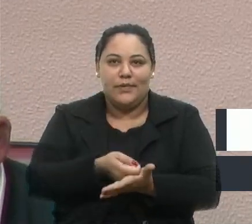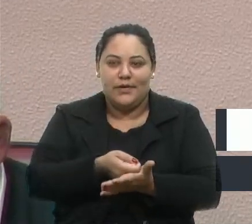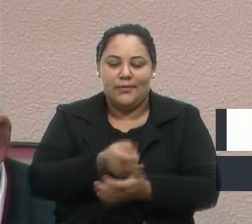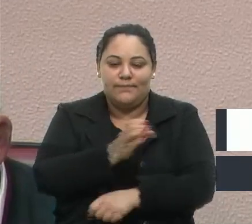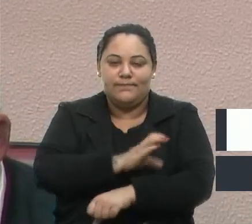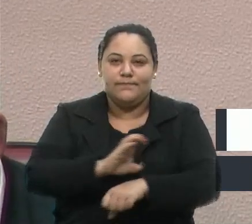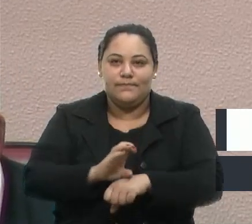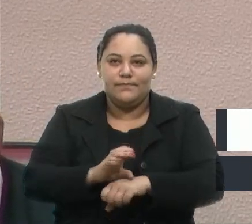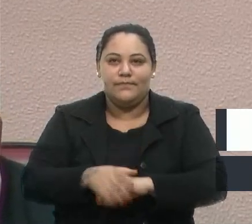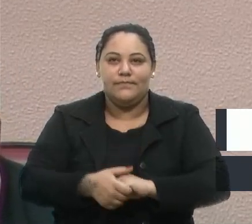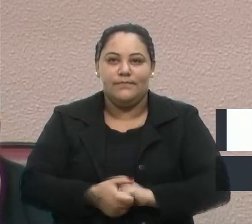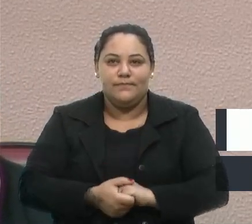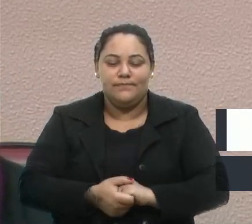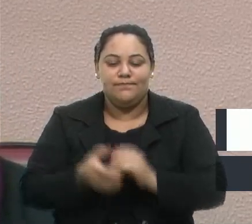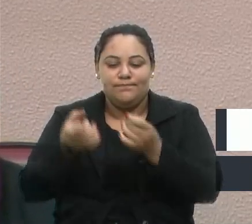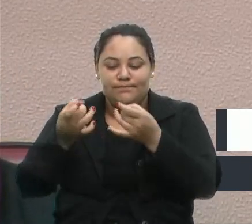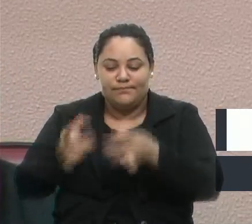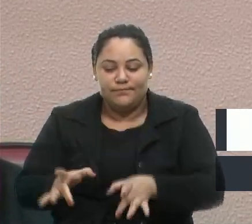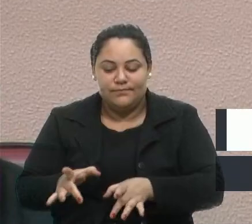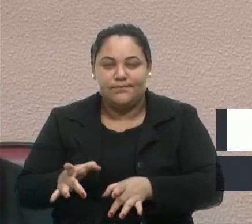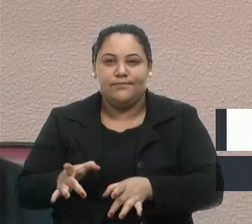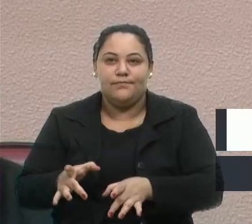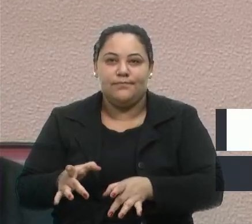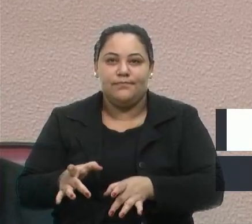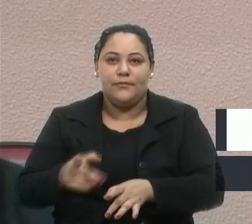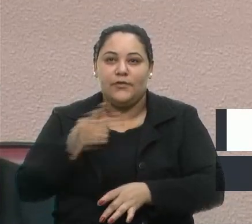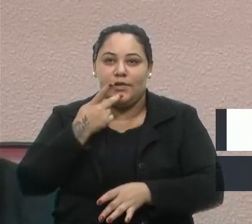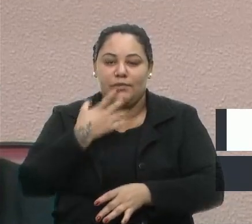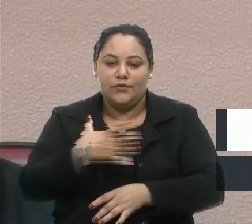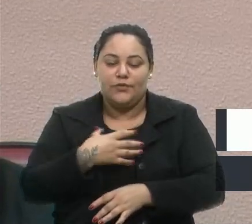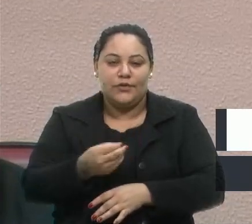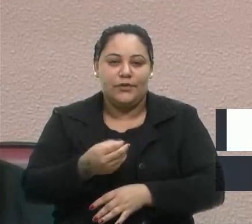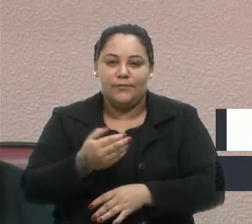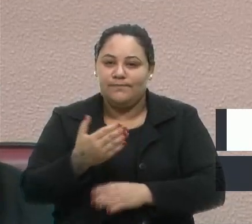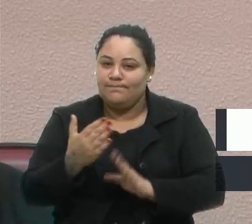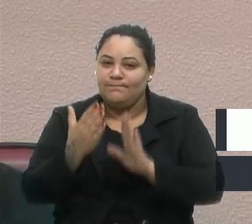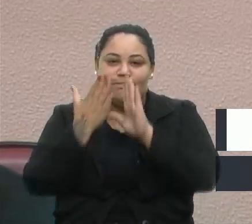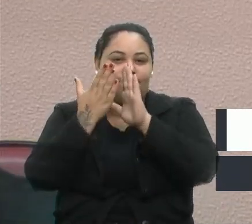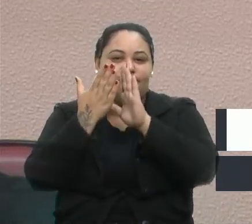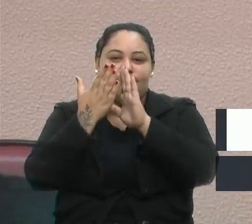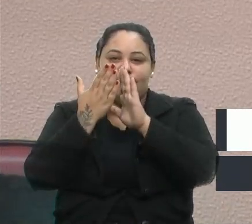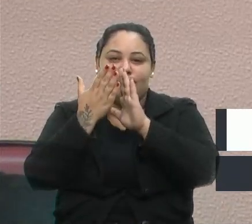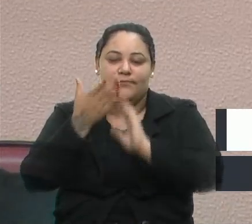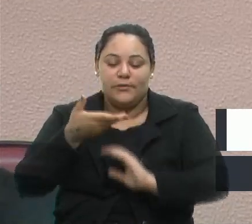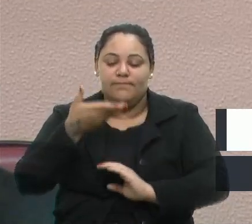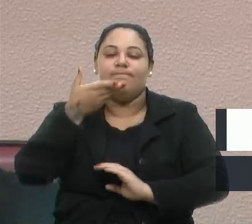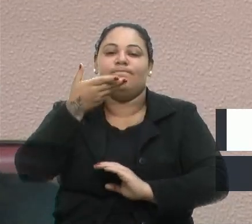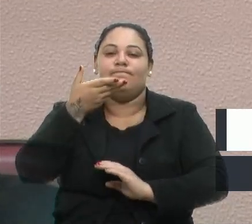curso, desistimos, dizemos, ergue a cabeça e continua junto, que nós estamos te apoiando.